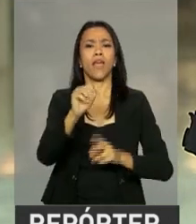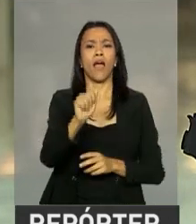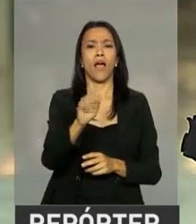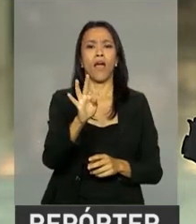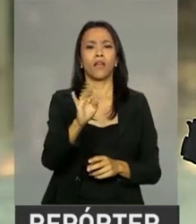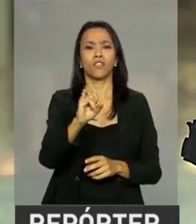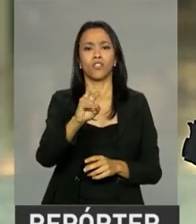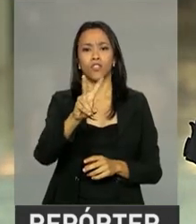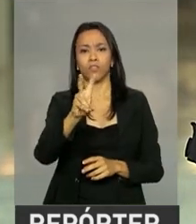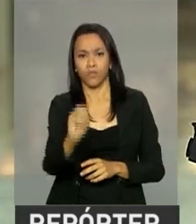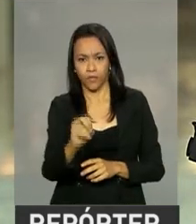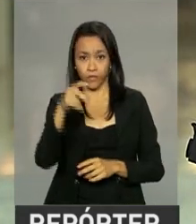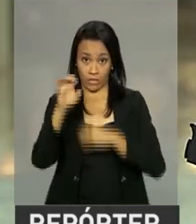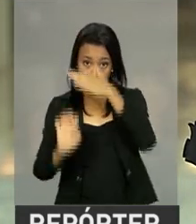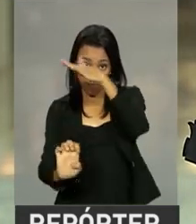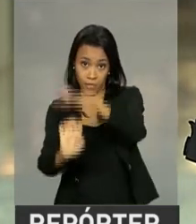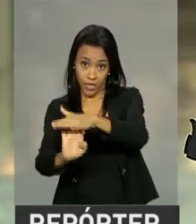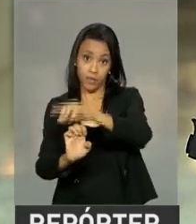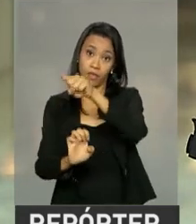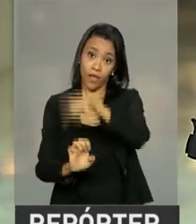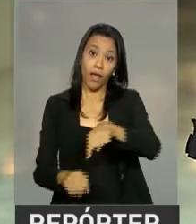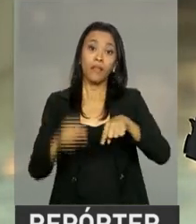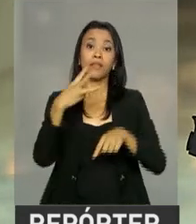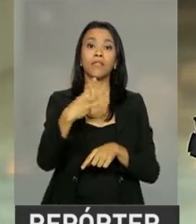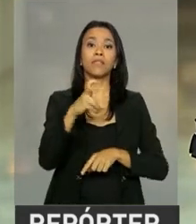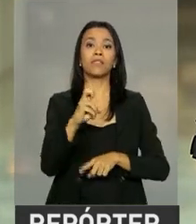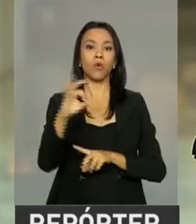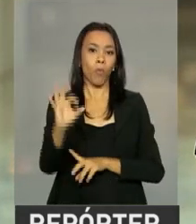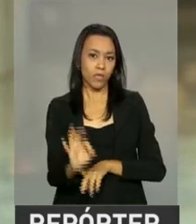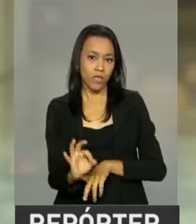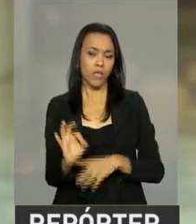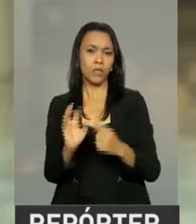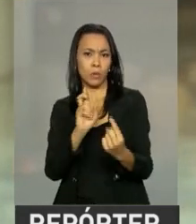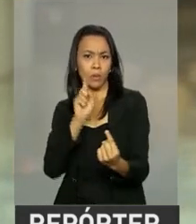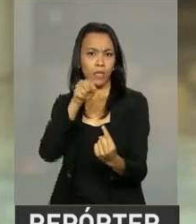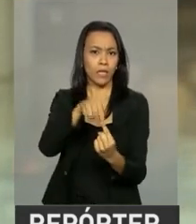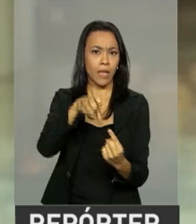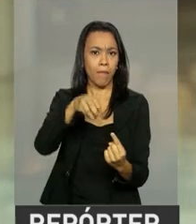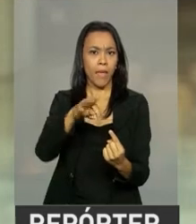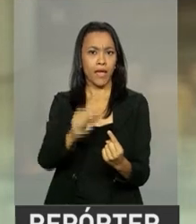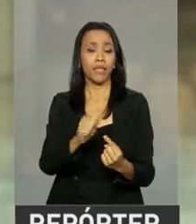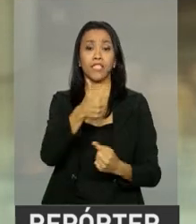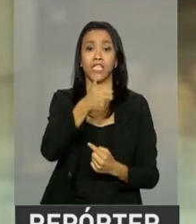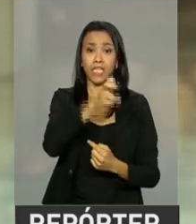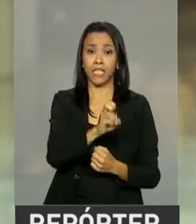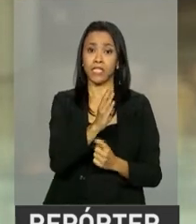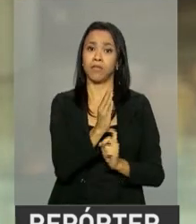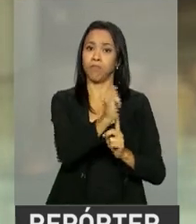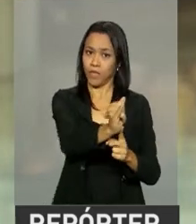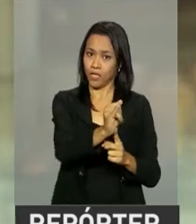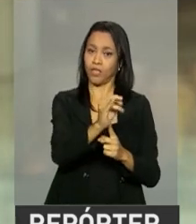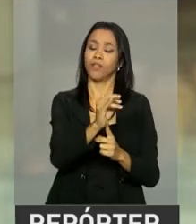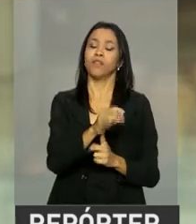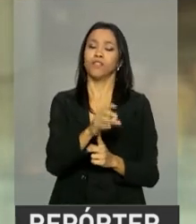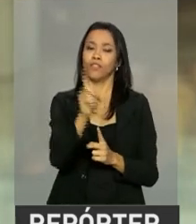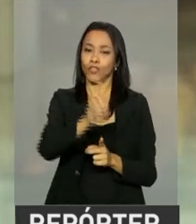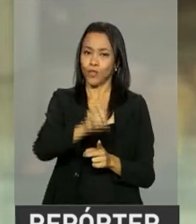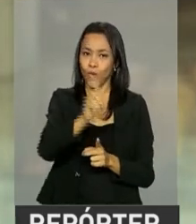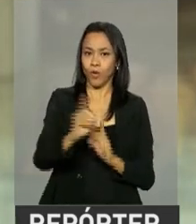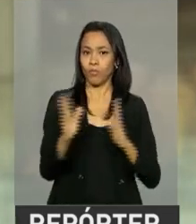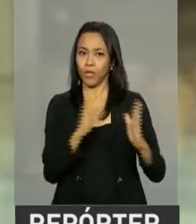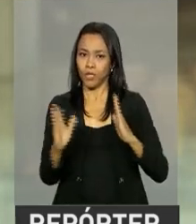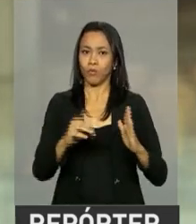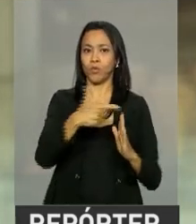companhia, correspondendo a cerca de 35% da meta de 15 bilhões de dólares para o período 2015